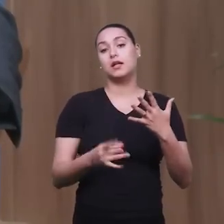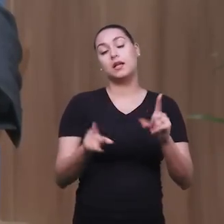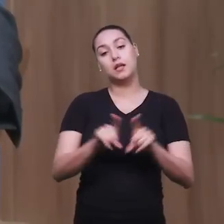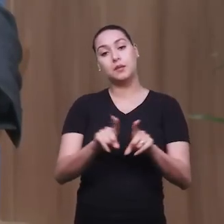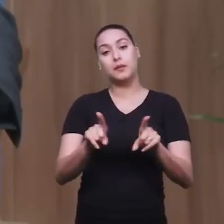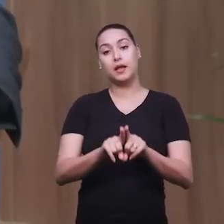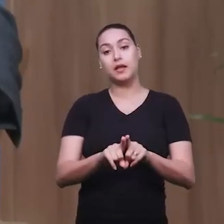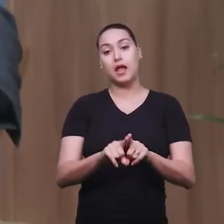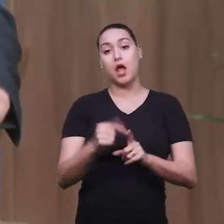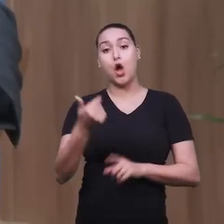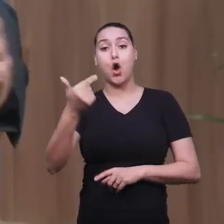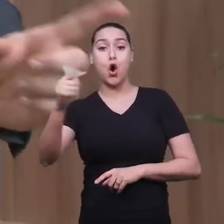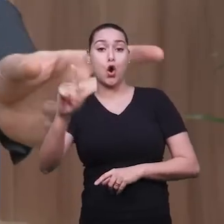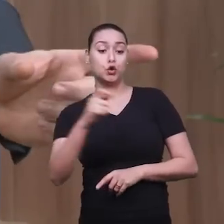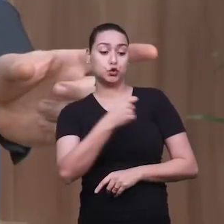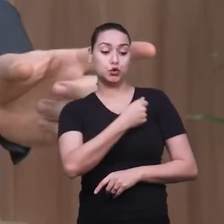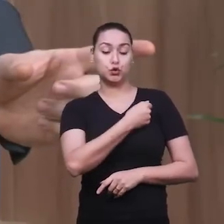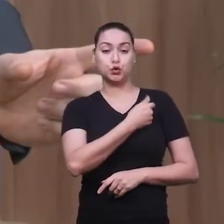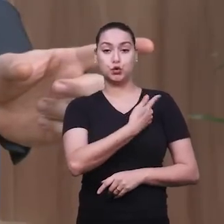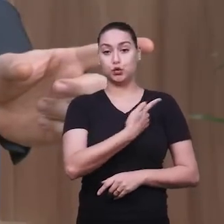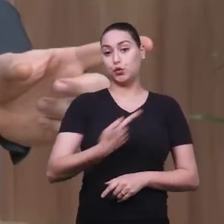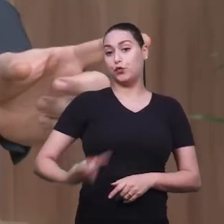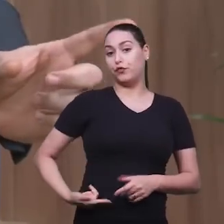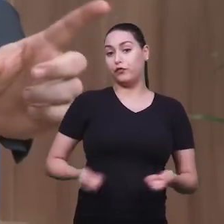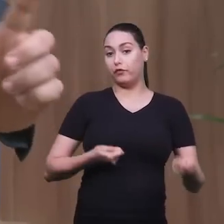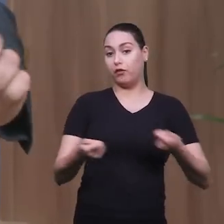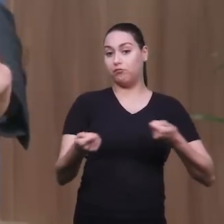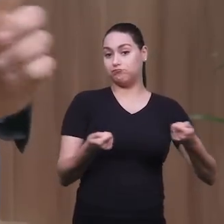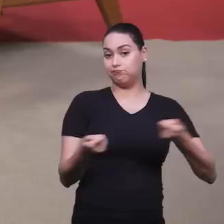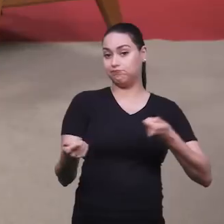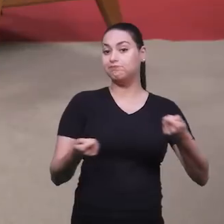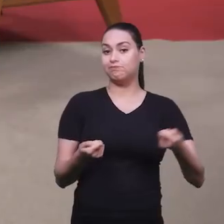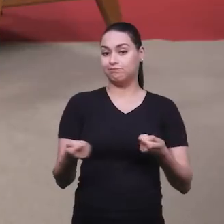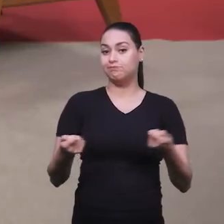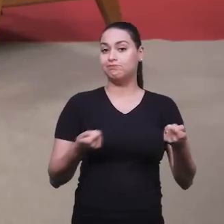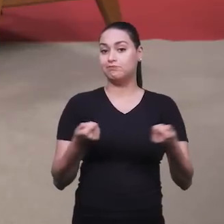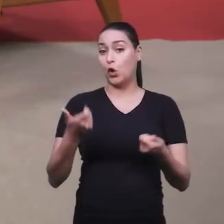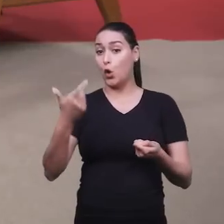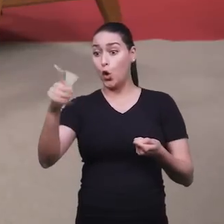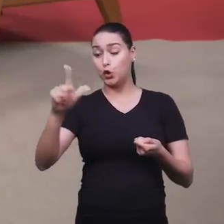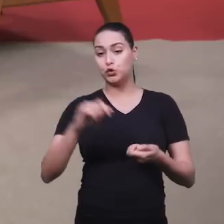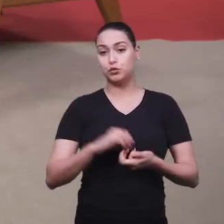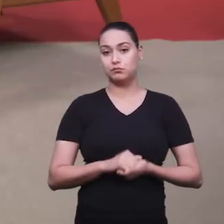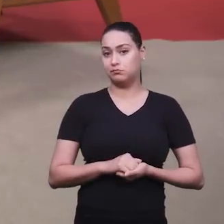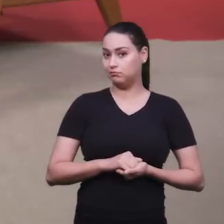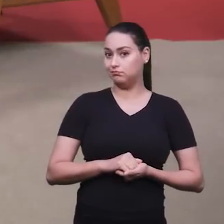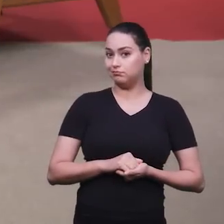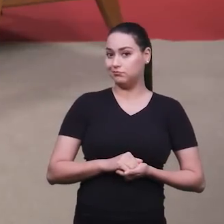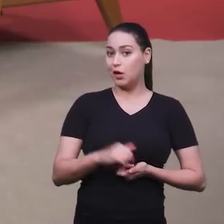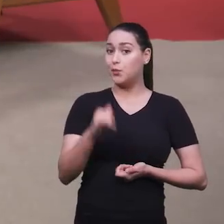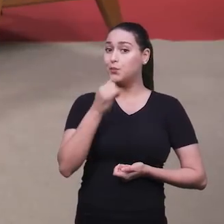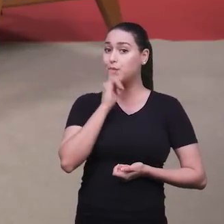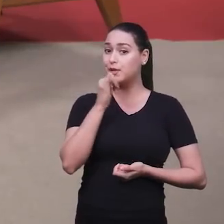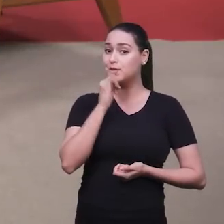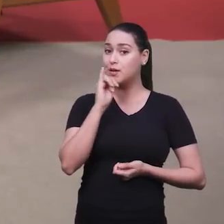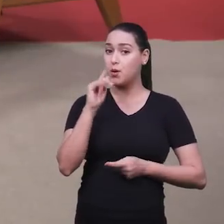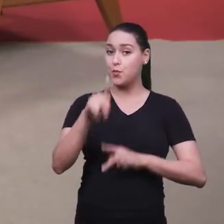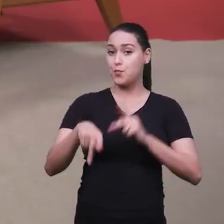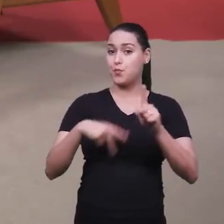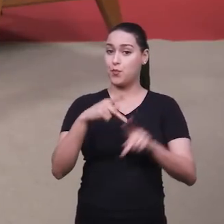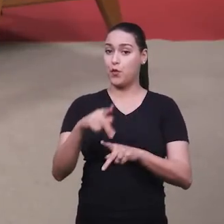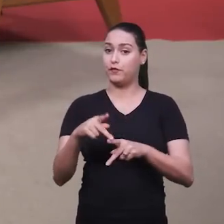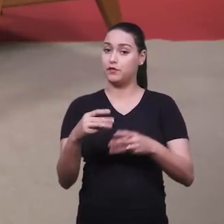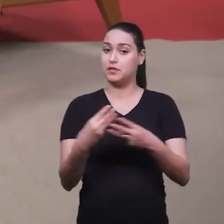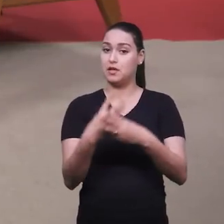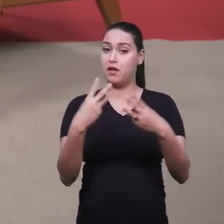é que é aquele que está sob outro governo. O governo dele é outro. Exatamente. Não é, coisa, hein? ele não está sob o governo,